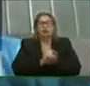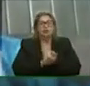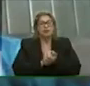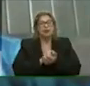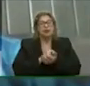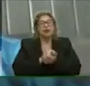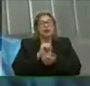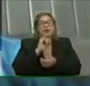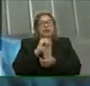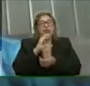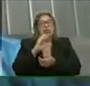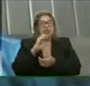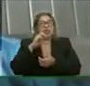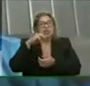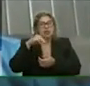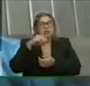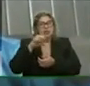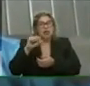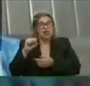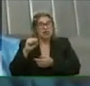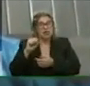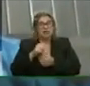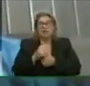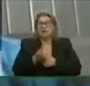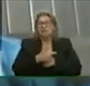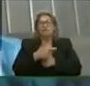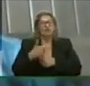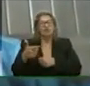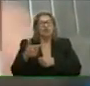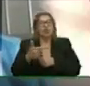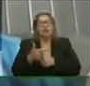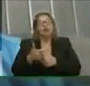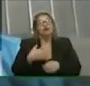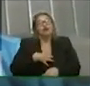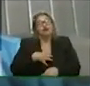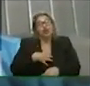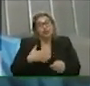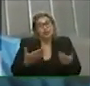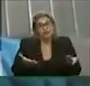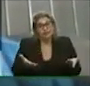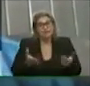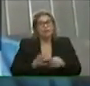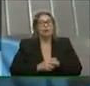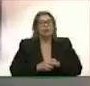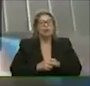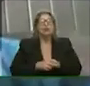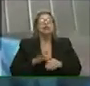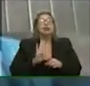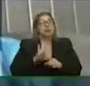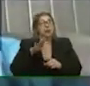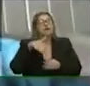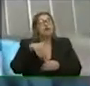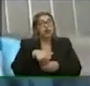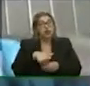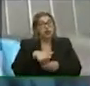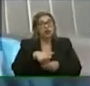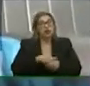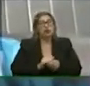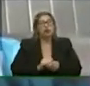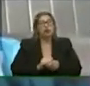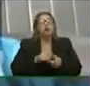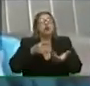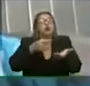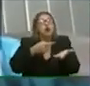ICMS, porque segundo o governo não há outra saída. É o dia em que nós estamos também votando o